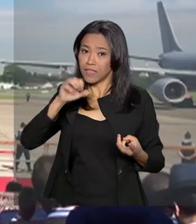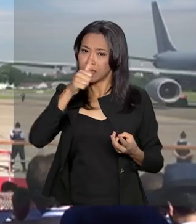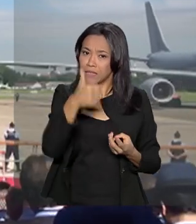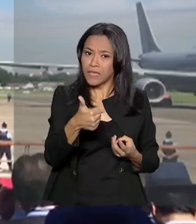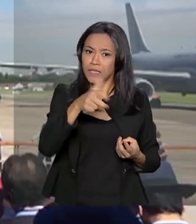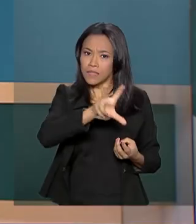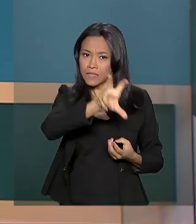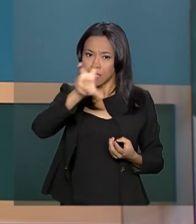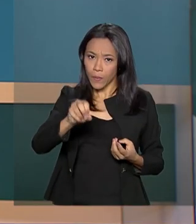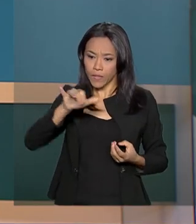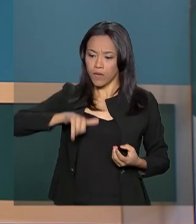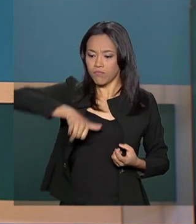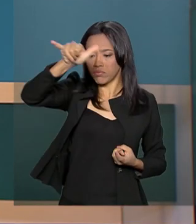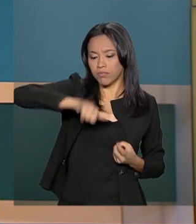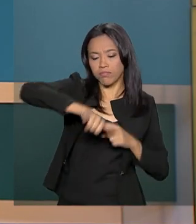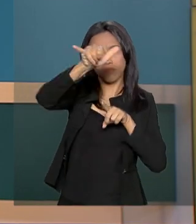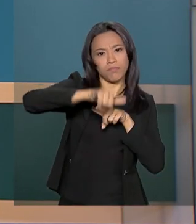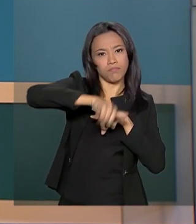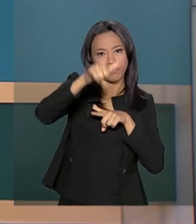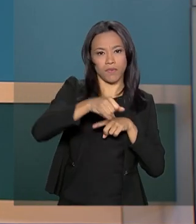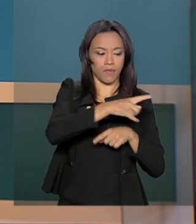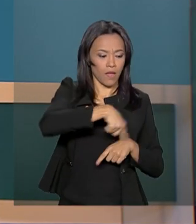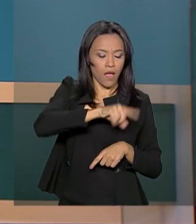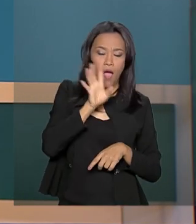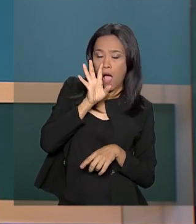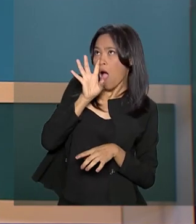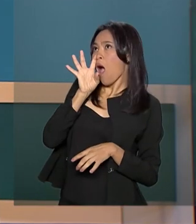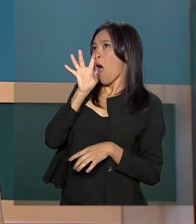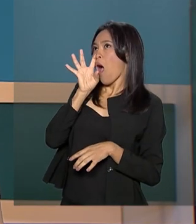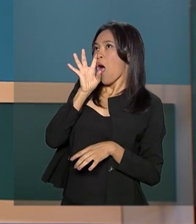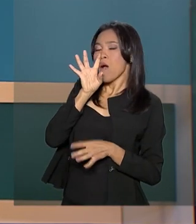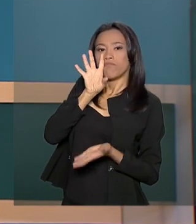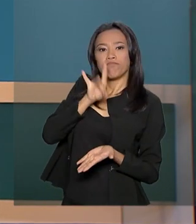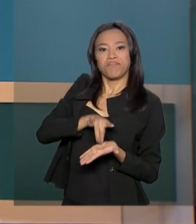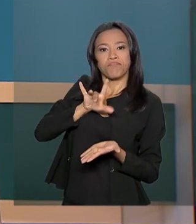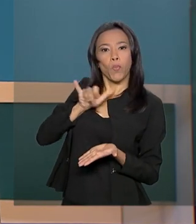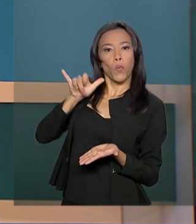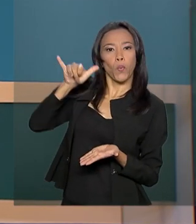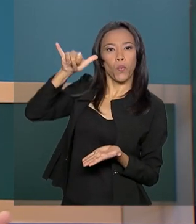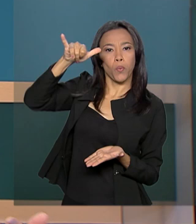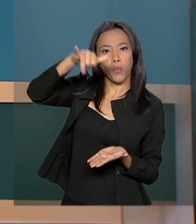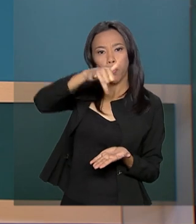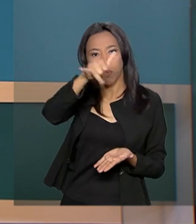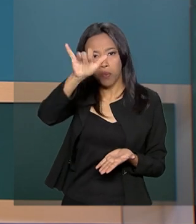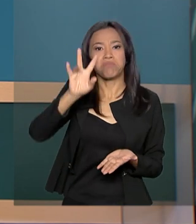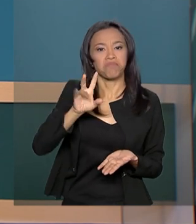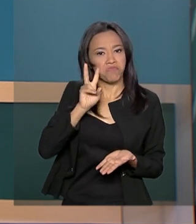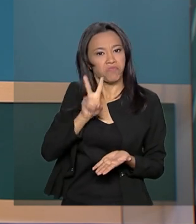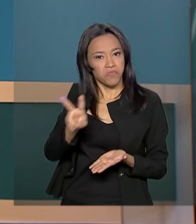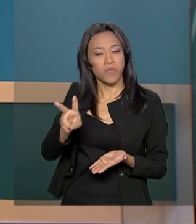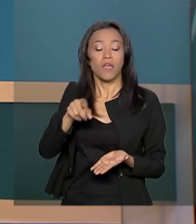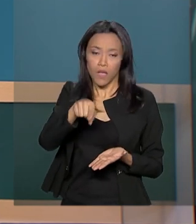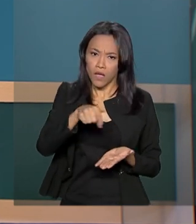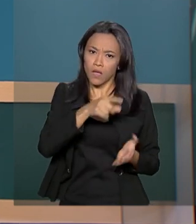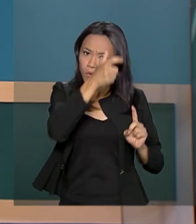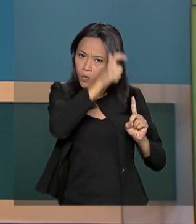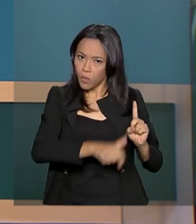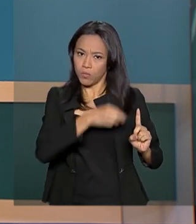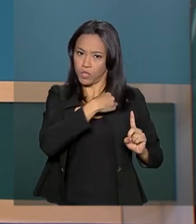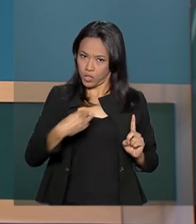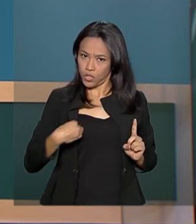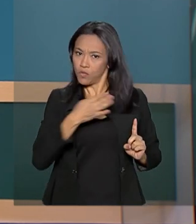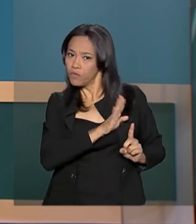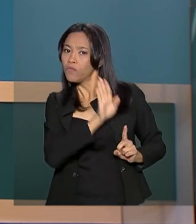aeronaves são apresentadas aos visitantes, com demonstrações ao vivo de voos. O ministro Marcos Pontes foi conhecer as novidades do